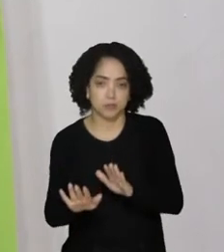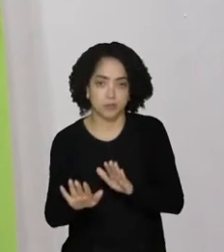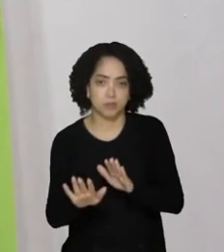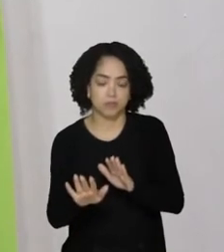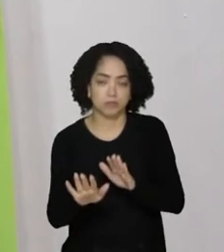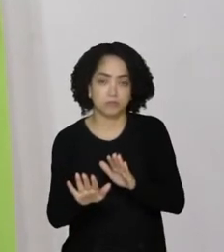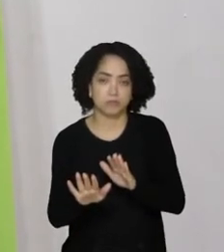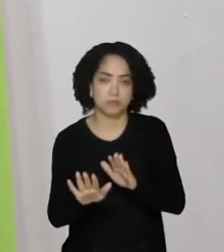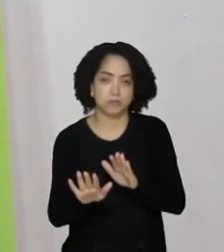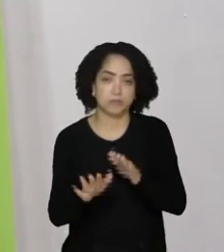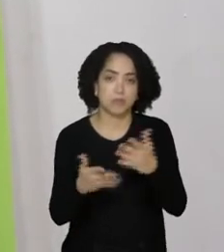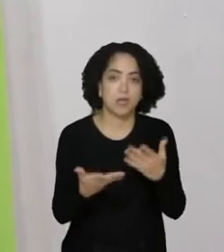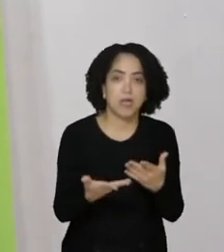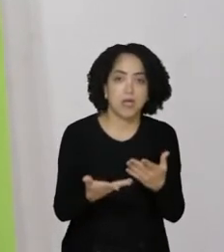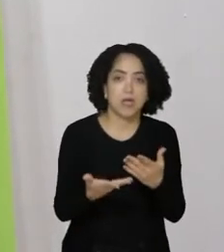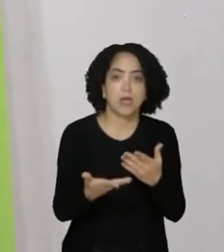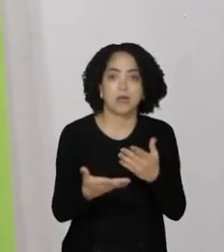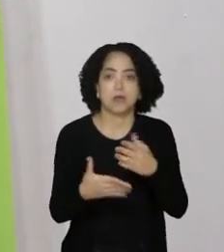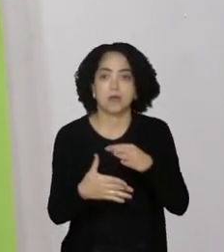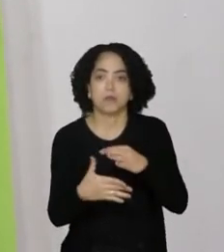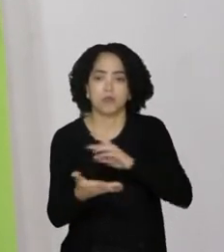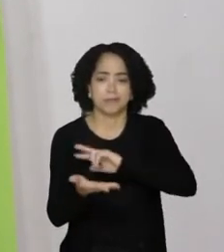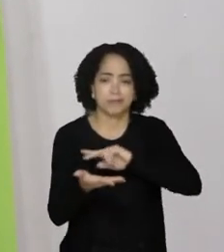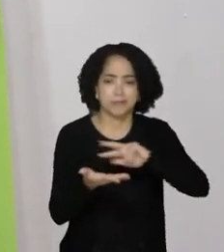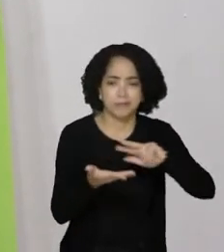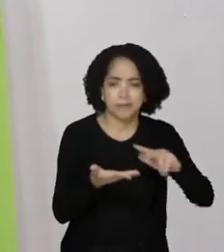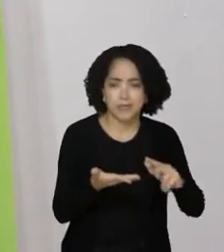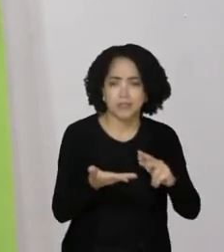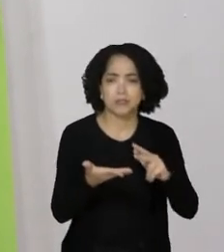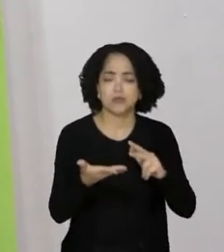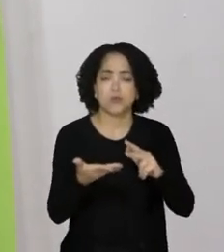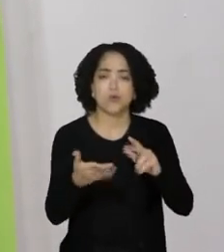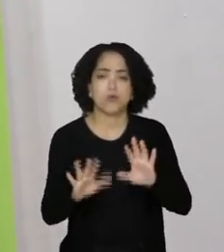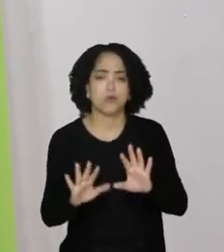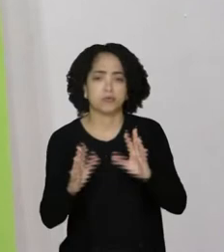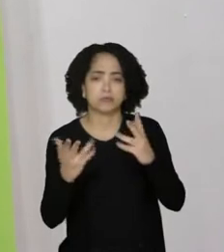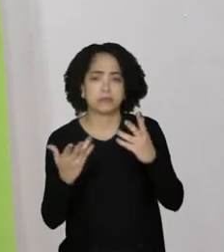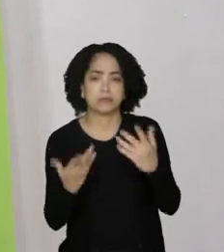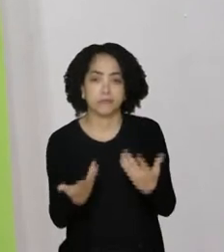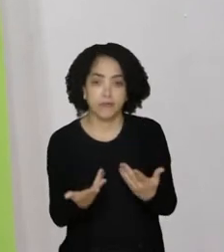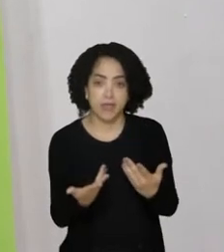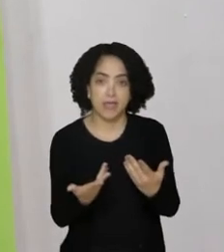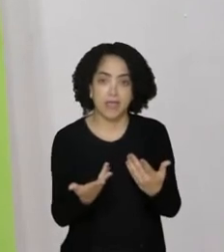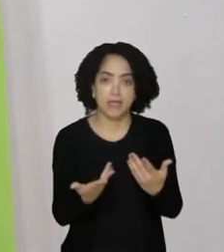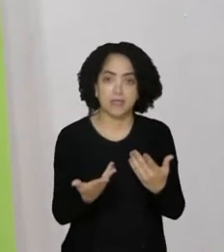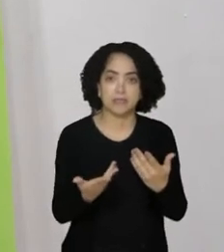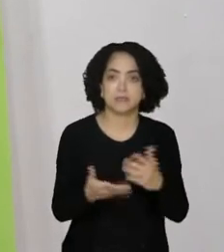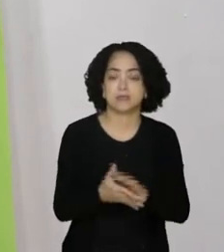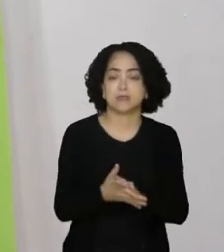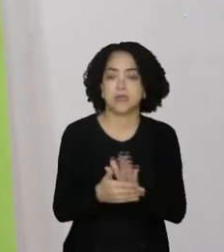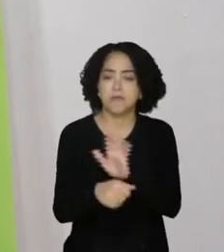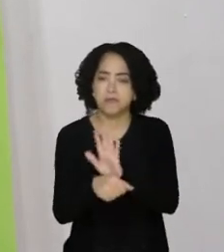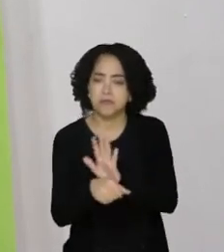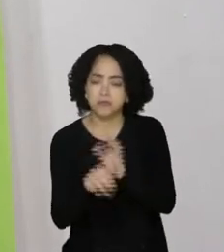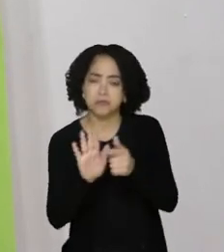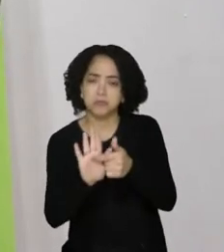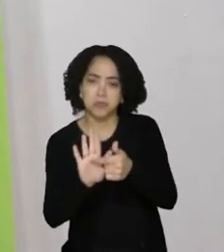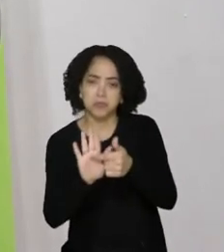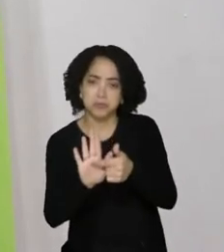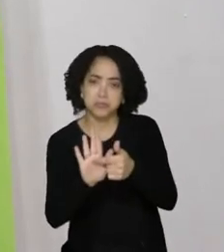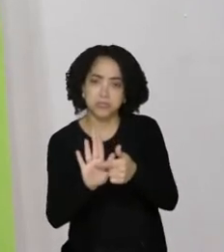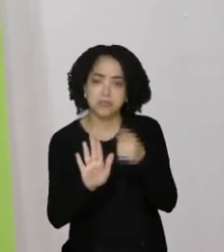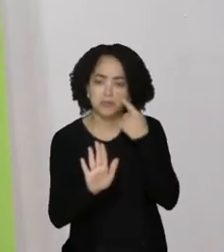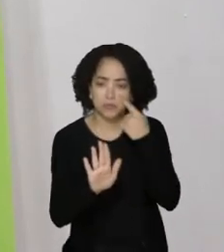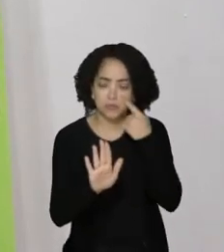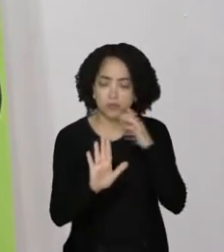acabou a picanha o violãozinho ensinando a fazer picanha invertida tudo viu isso